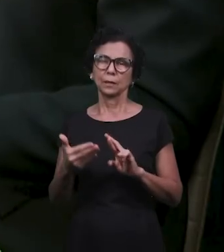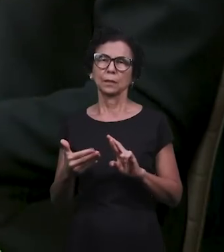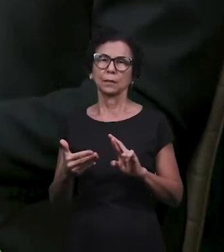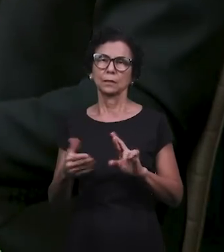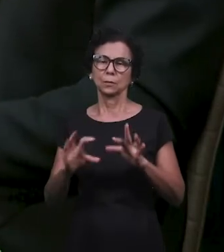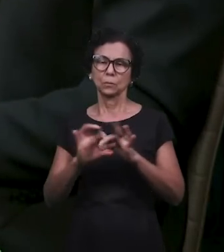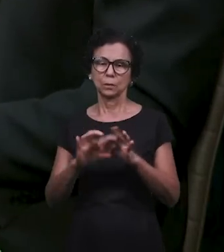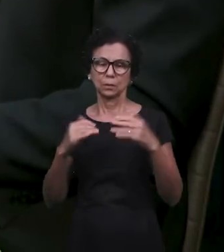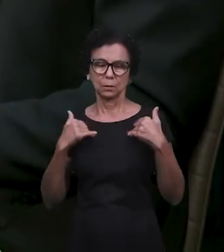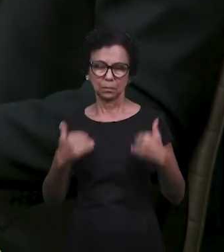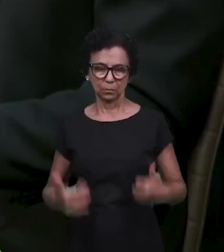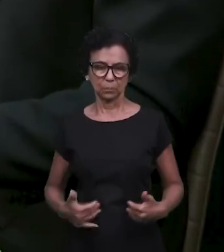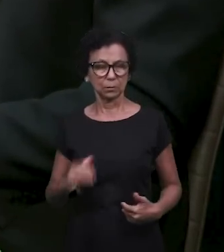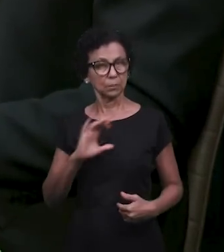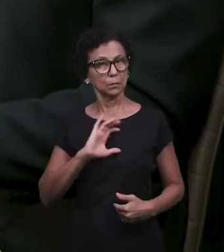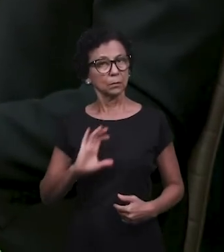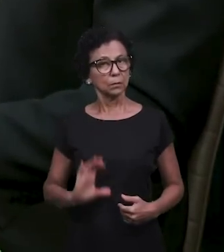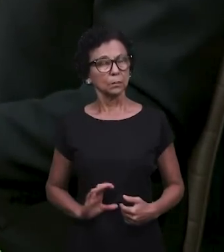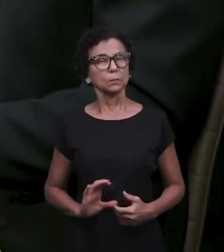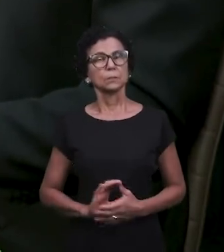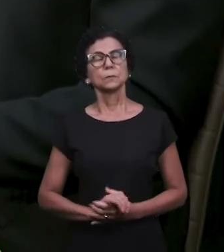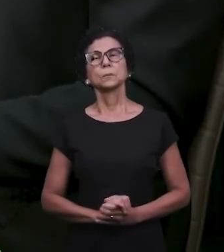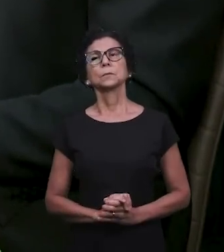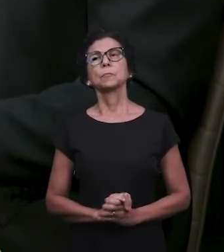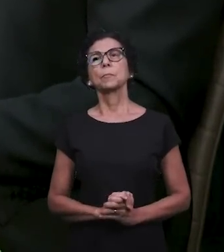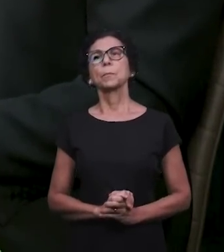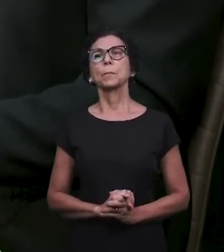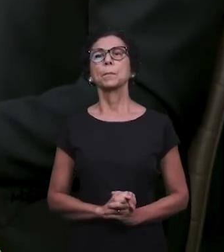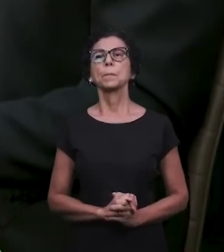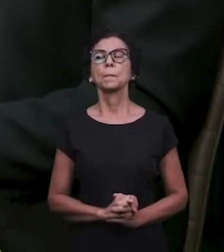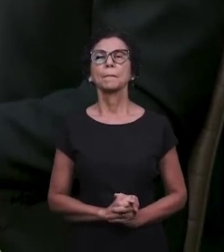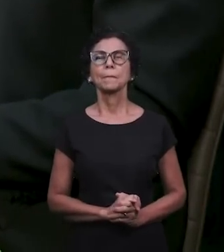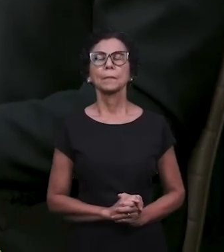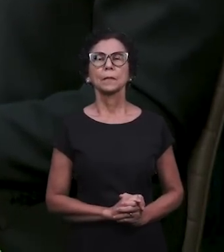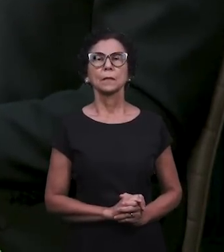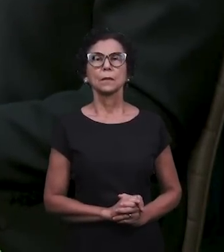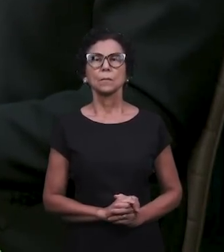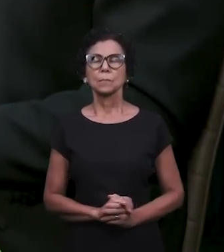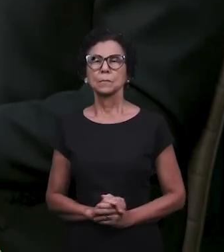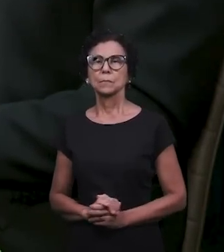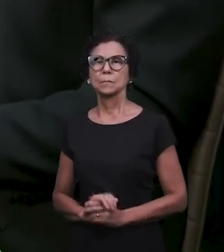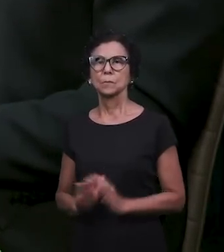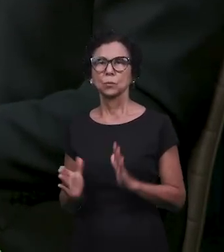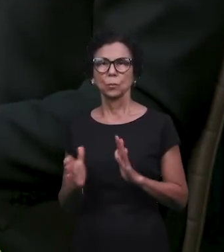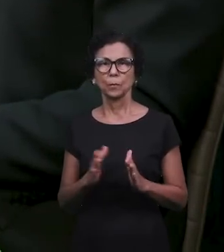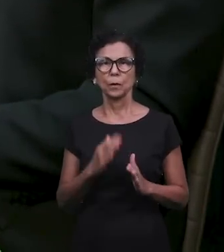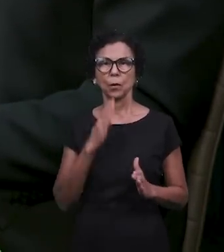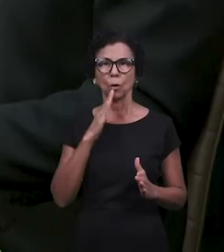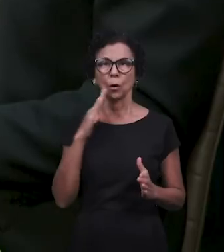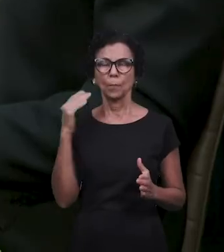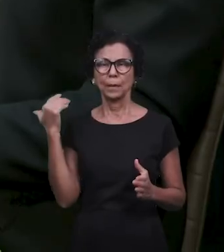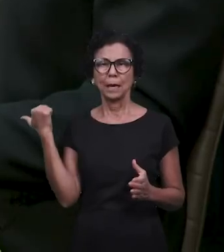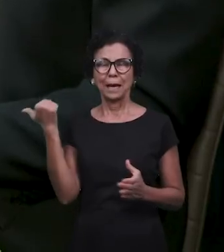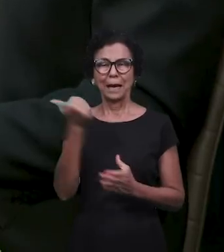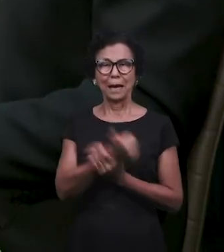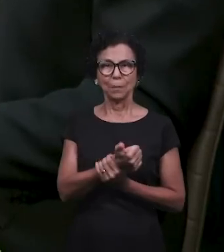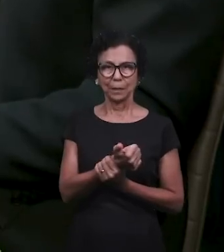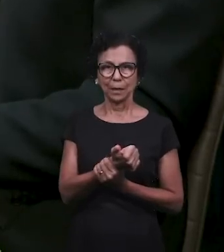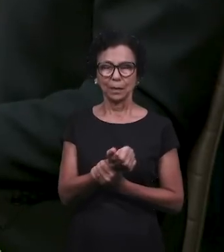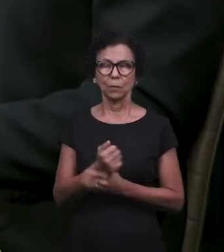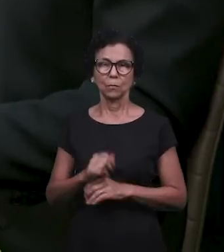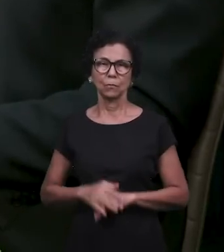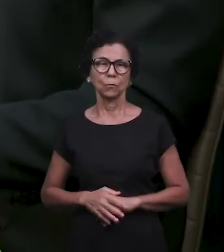um exemplo para nós. Quando Abraão foi resgatar Ló, ele não foi sozinho. Ele levou, a Bíblia